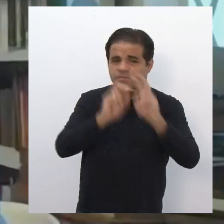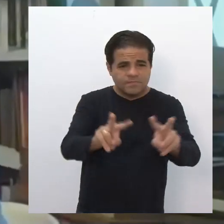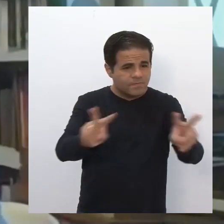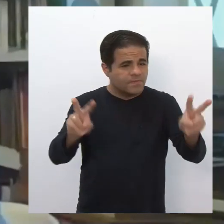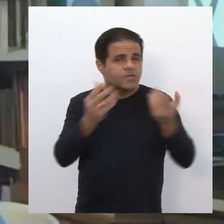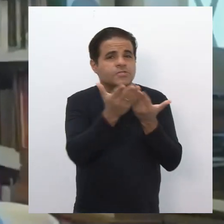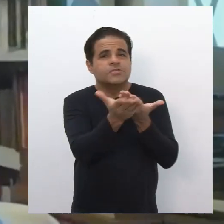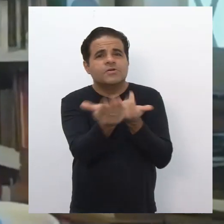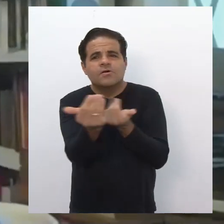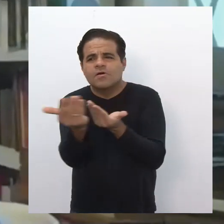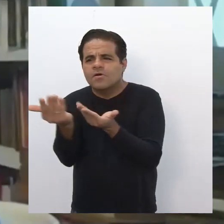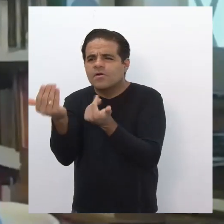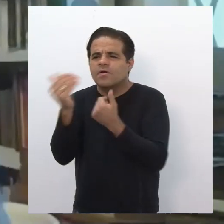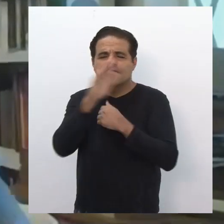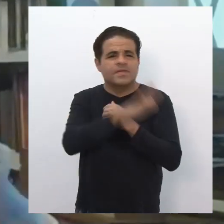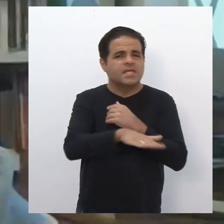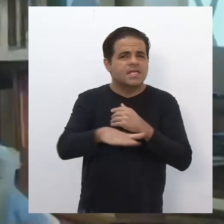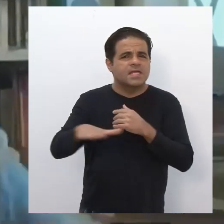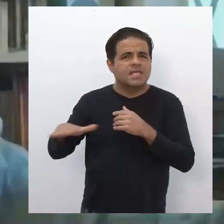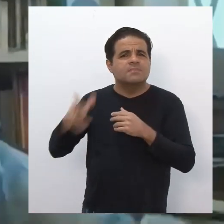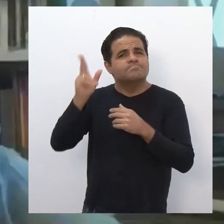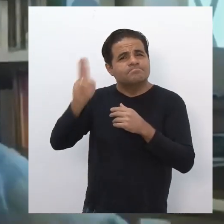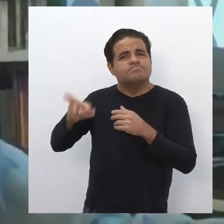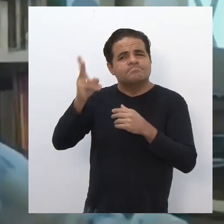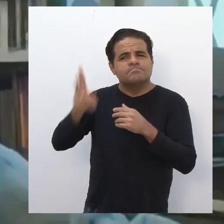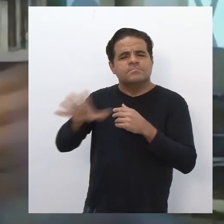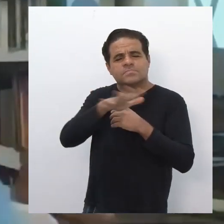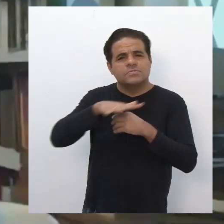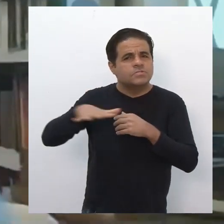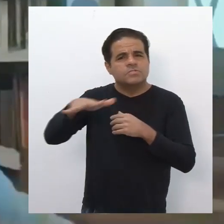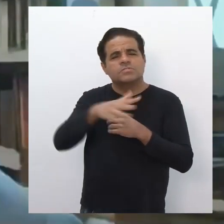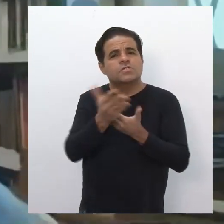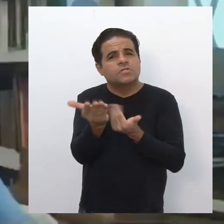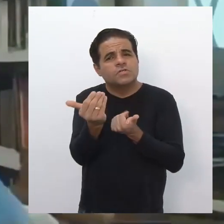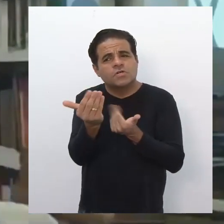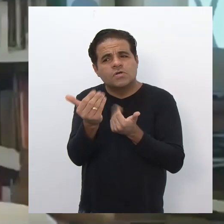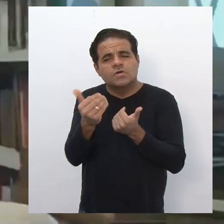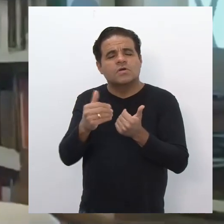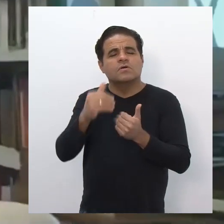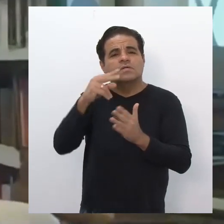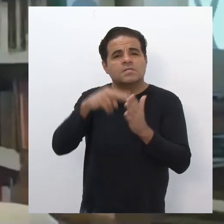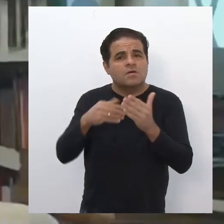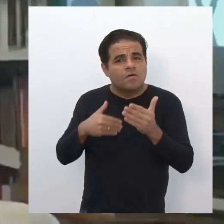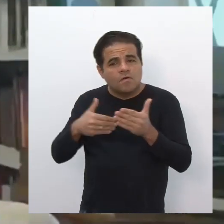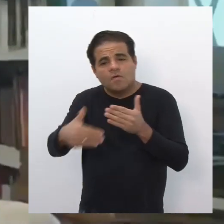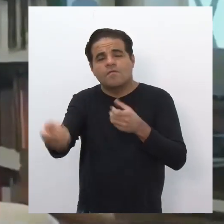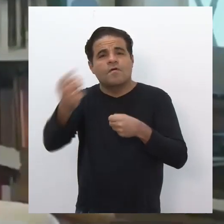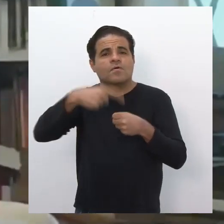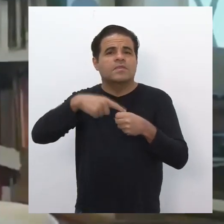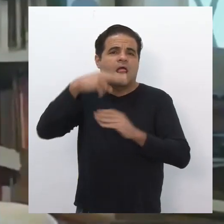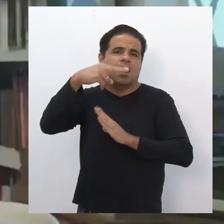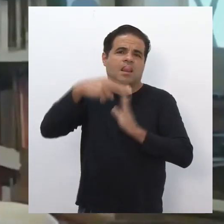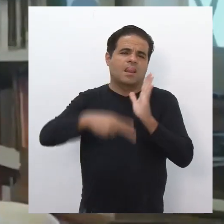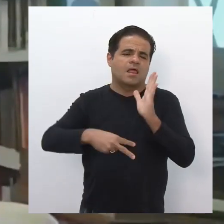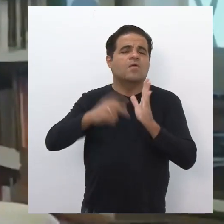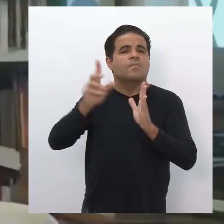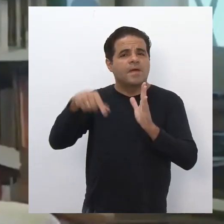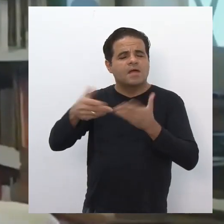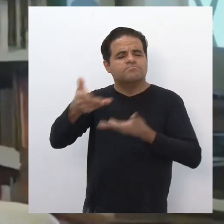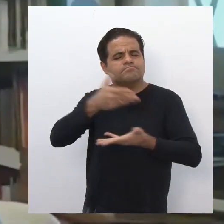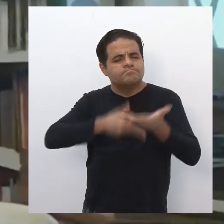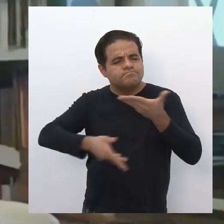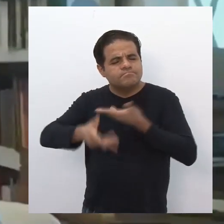ou crianças, e mesmo jovens que deixaram de ler, que estão voltando a ler, como eles